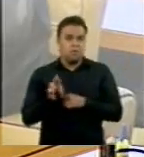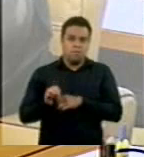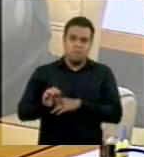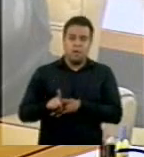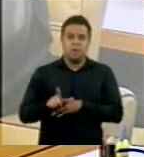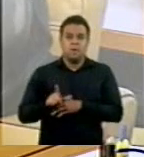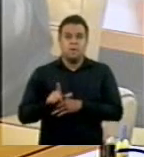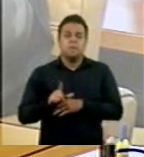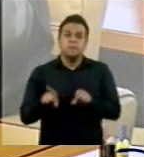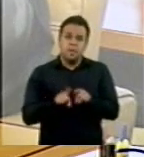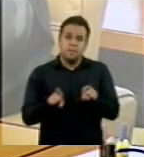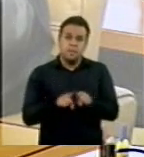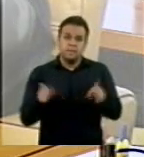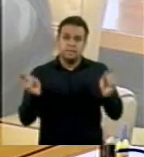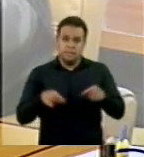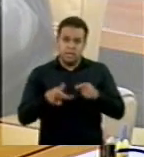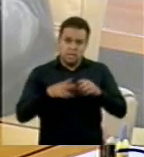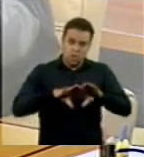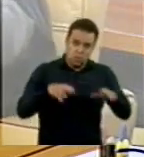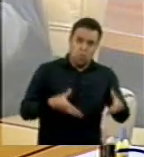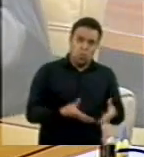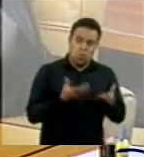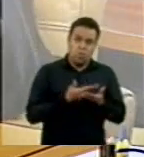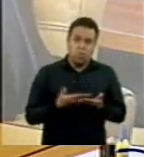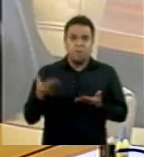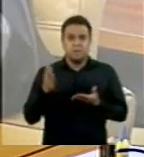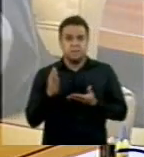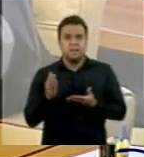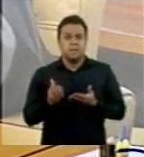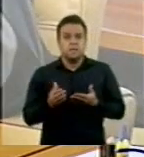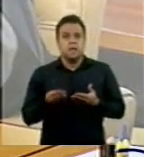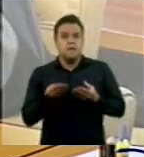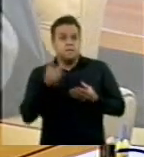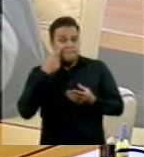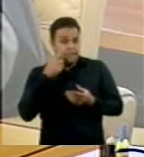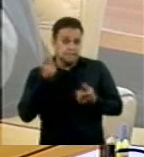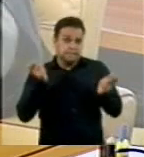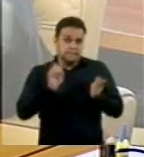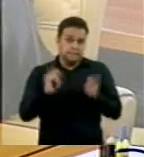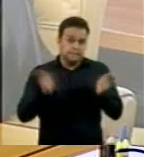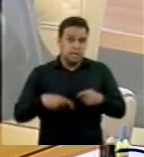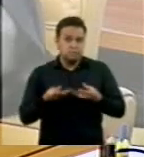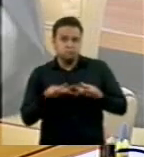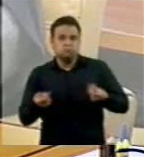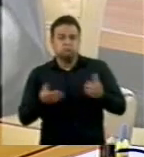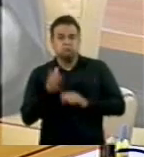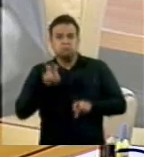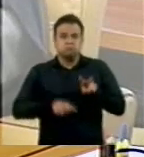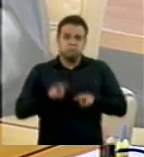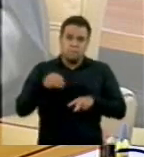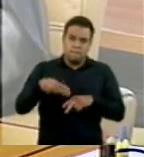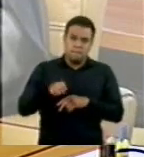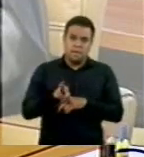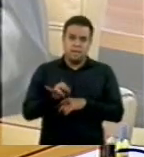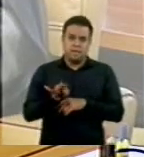que propiciam a esse colegiado adentrar à apreciação do mérito. Agora,